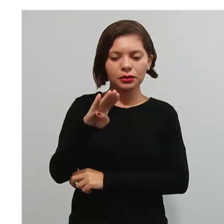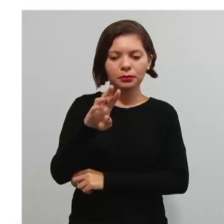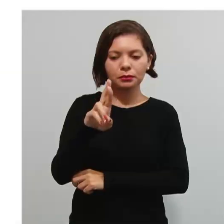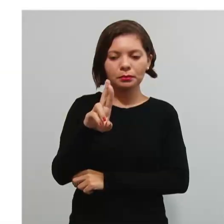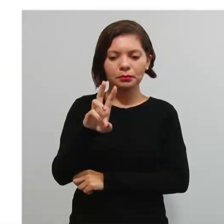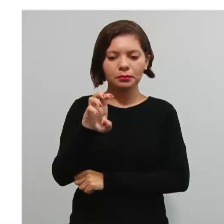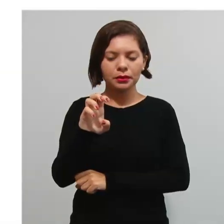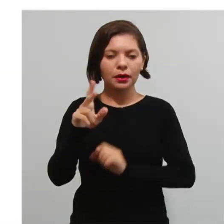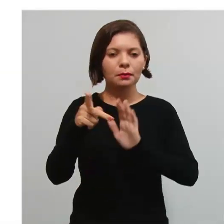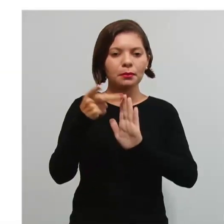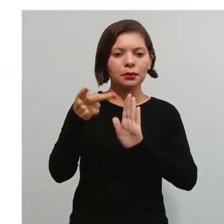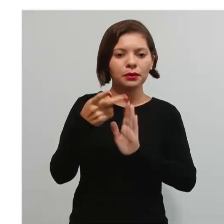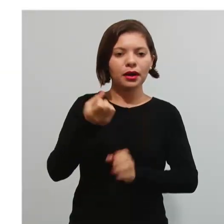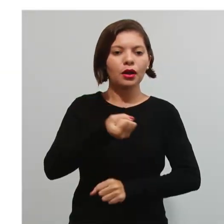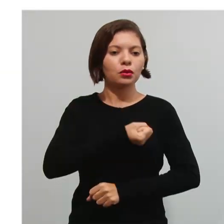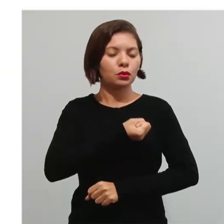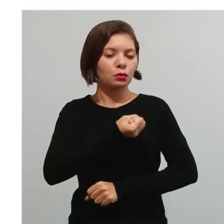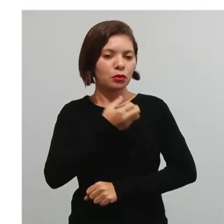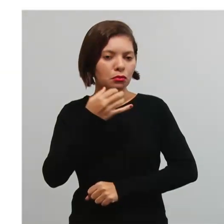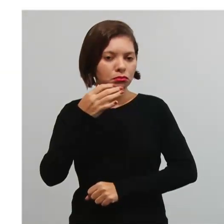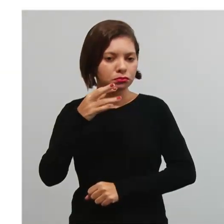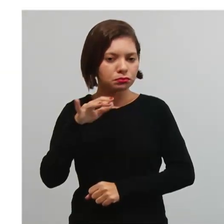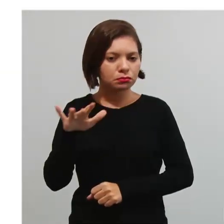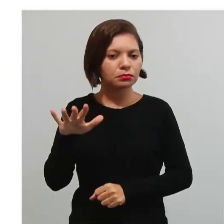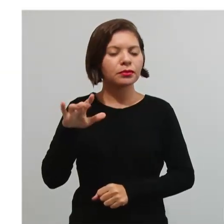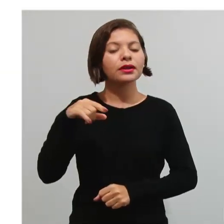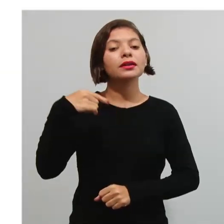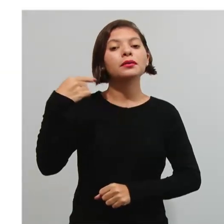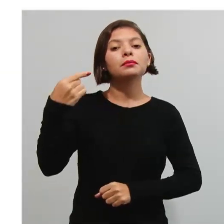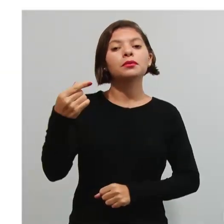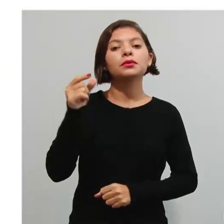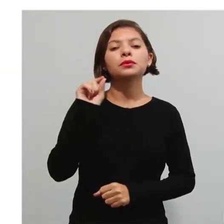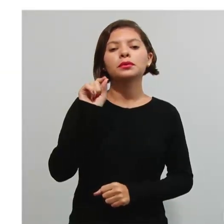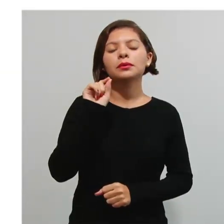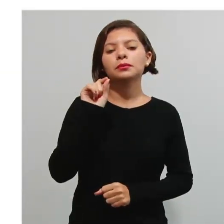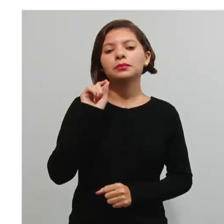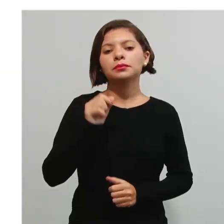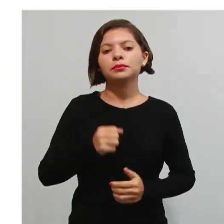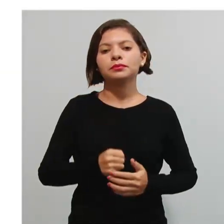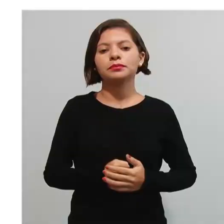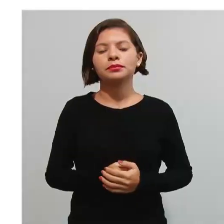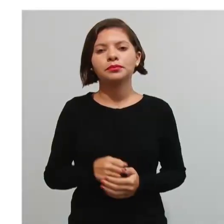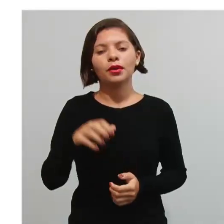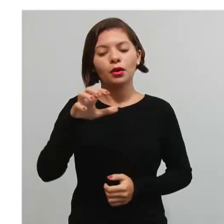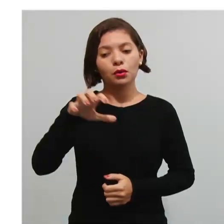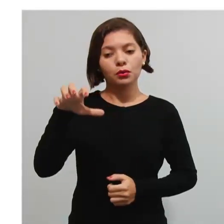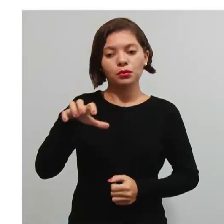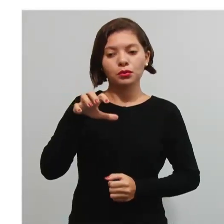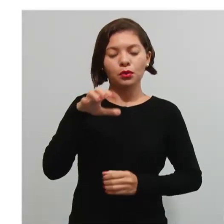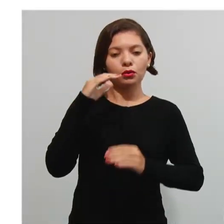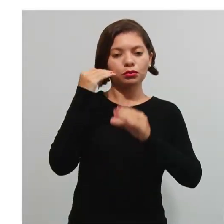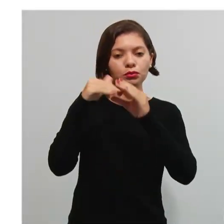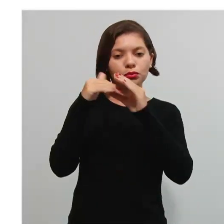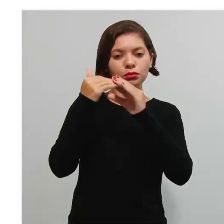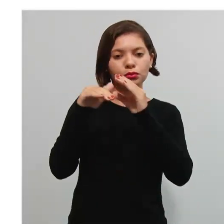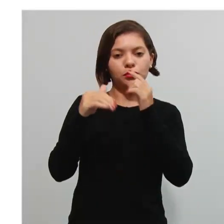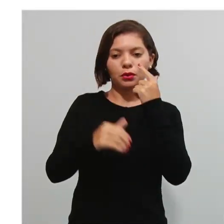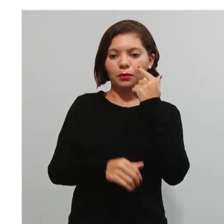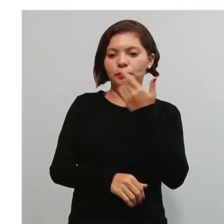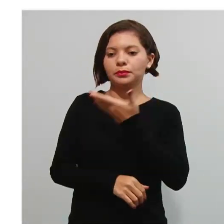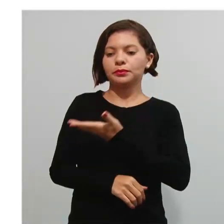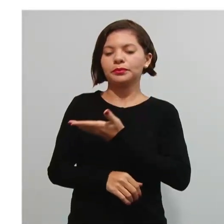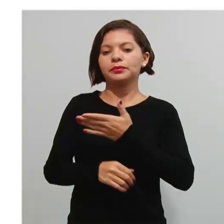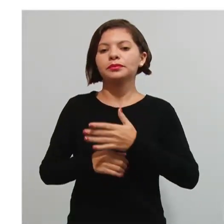aí portaria número tal e logo em seguida o órgão que está emitindo essa portaria, nesse caso a Câmara